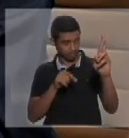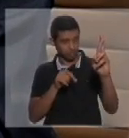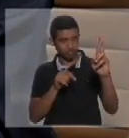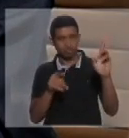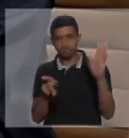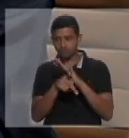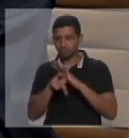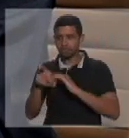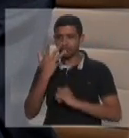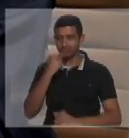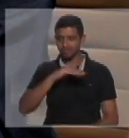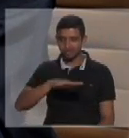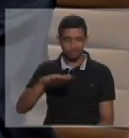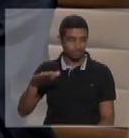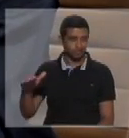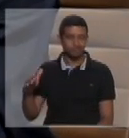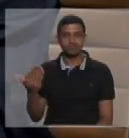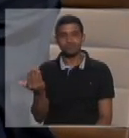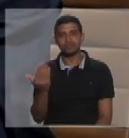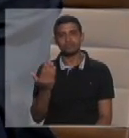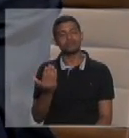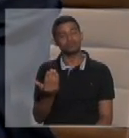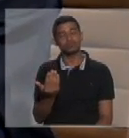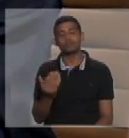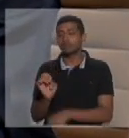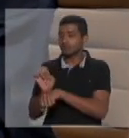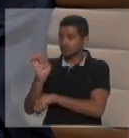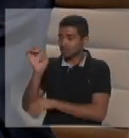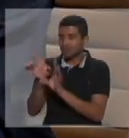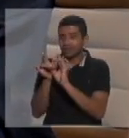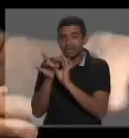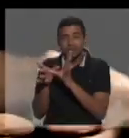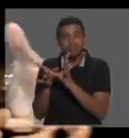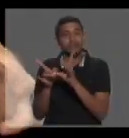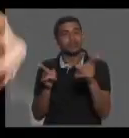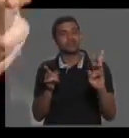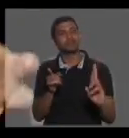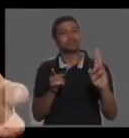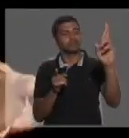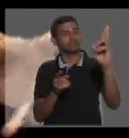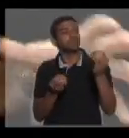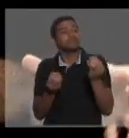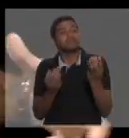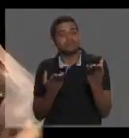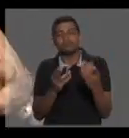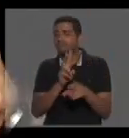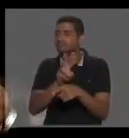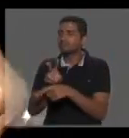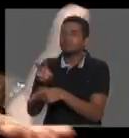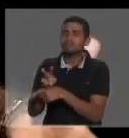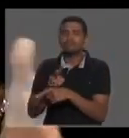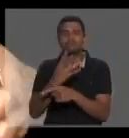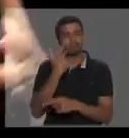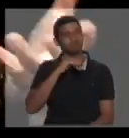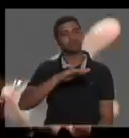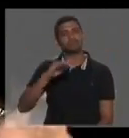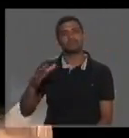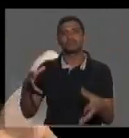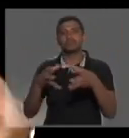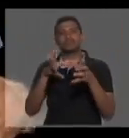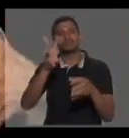por essas crianças, sim. Né, passando isso para a mão... Para a mão privada, para a mão de um tutor